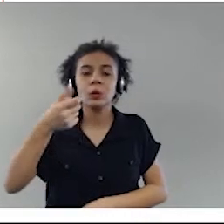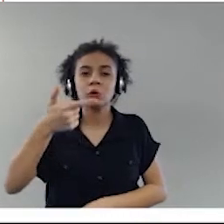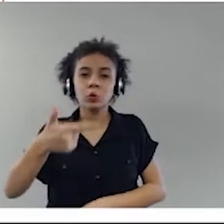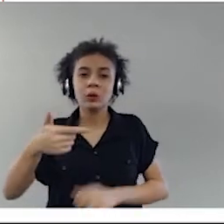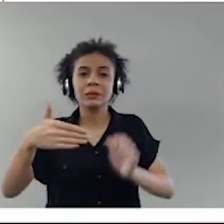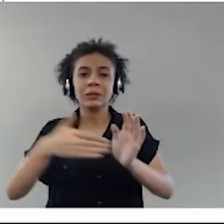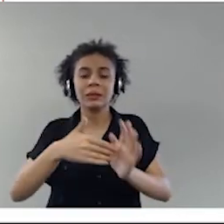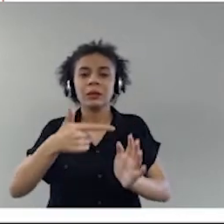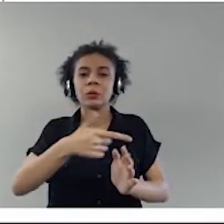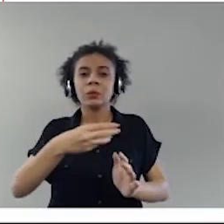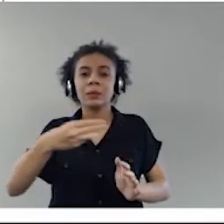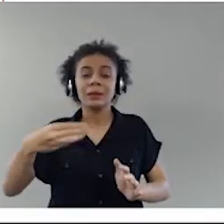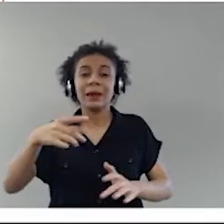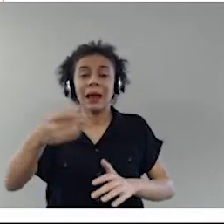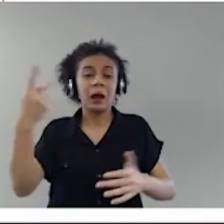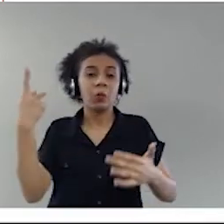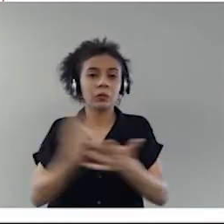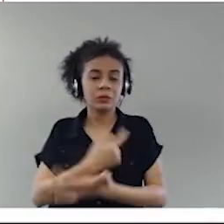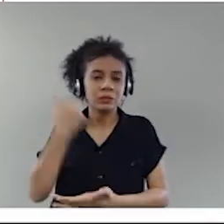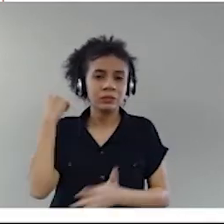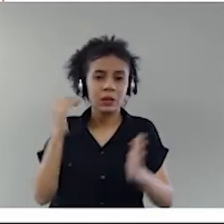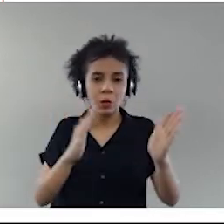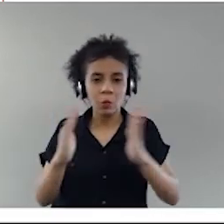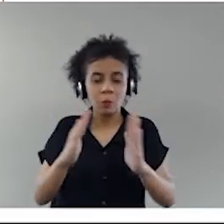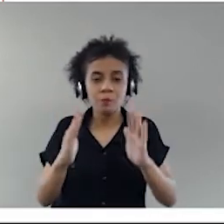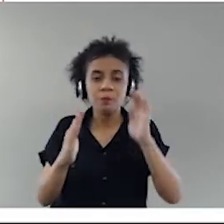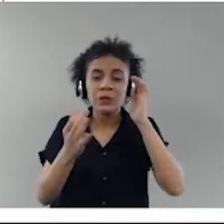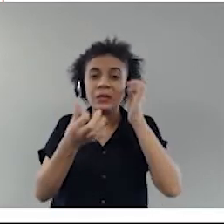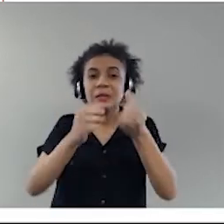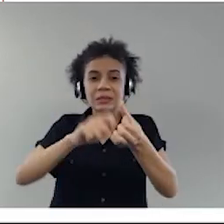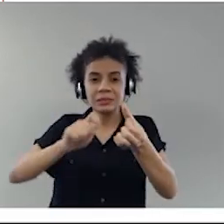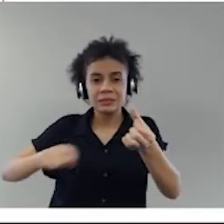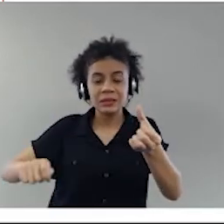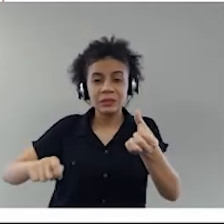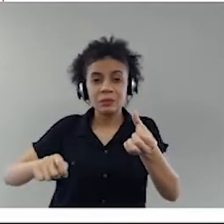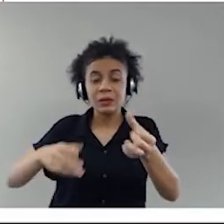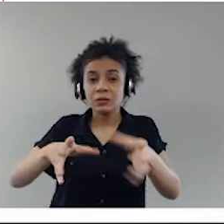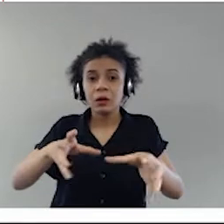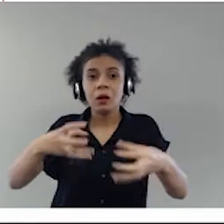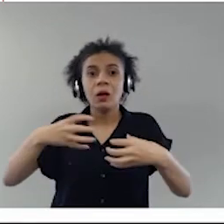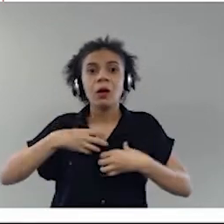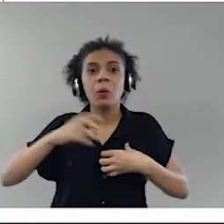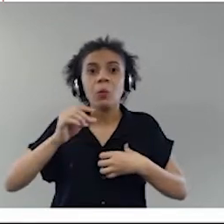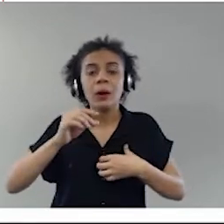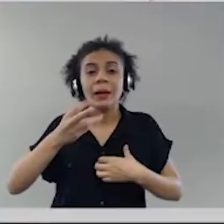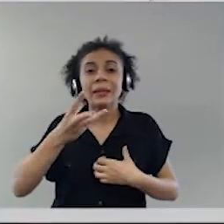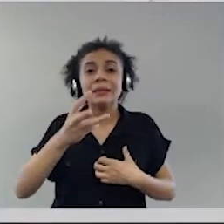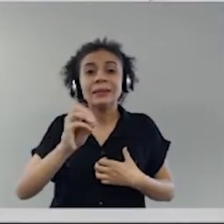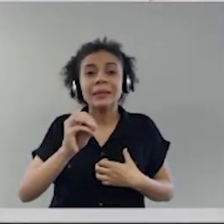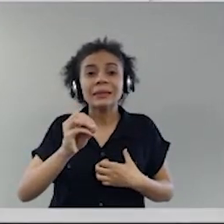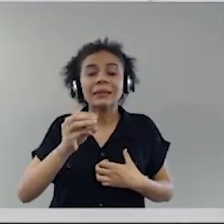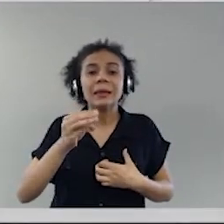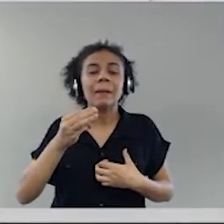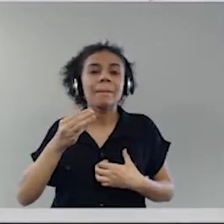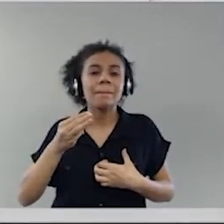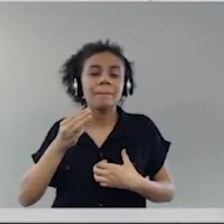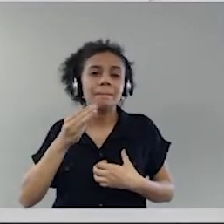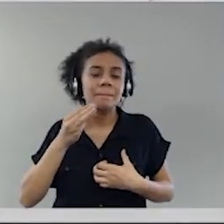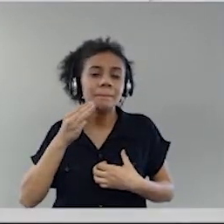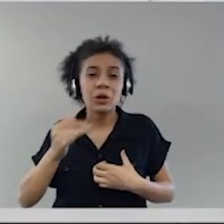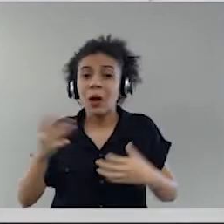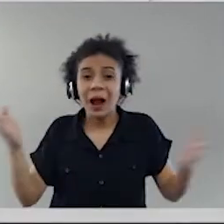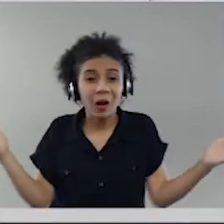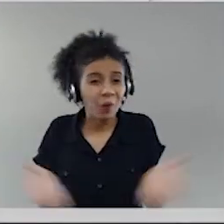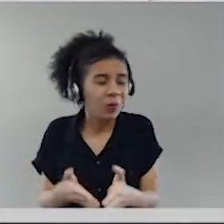de 30, 50 bilhões apenas, olha para você ver, era a maior pandemia, a gente tem conseguido se